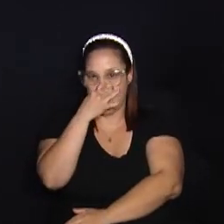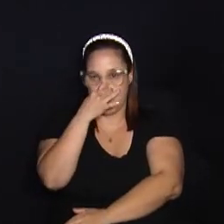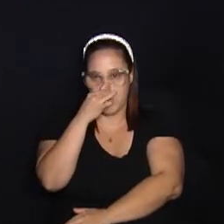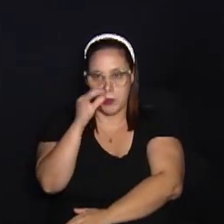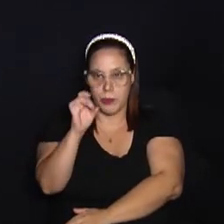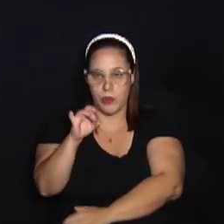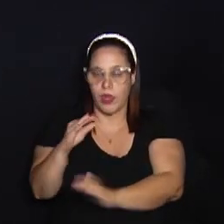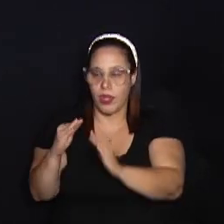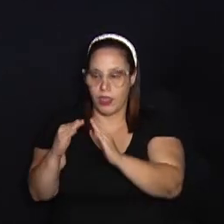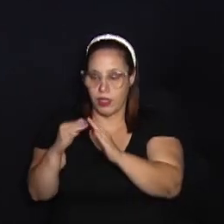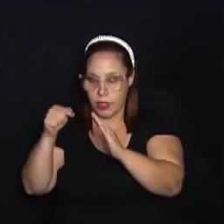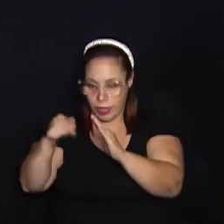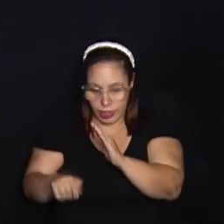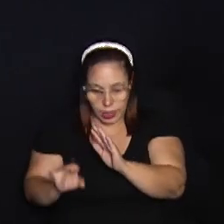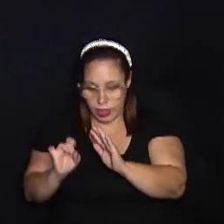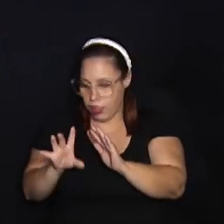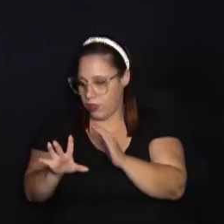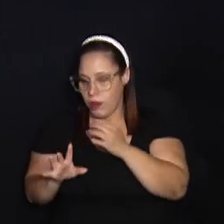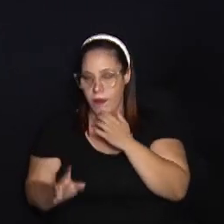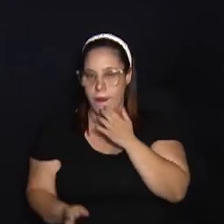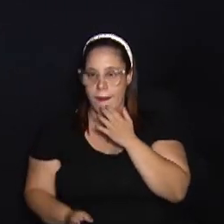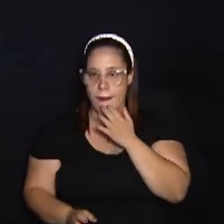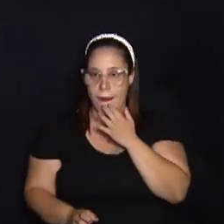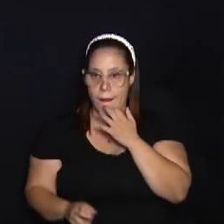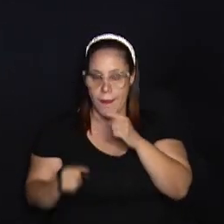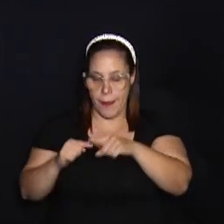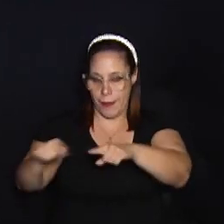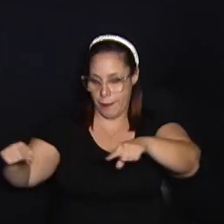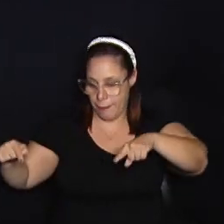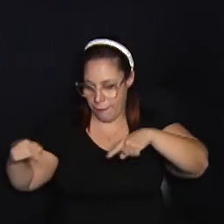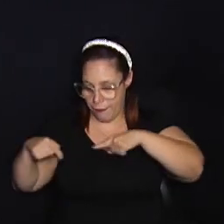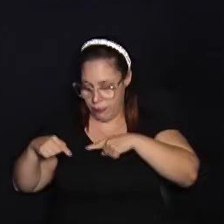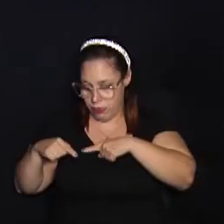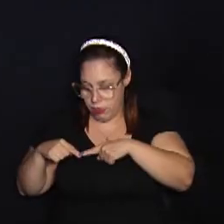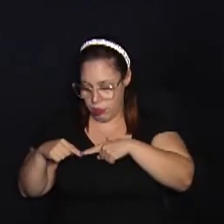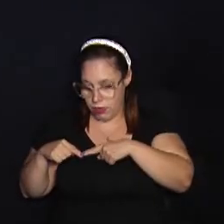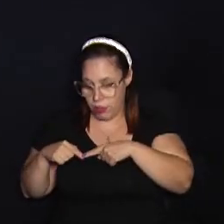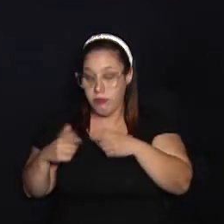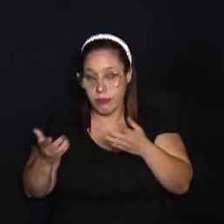composição não somente daquela casa em si, mas do território onde ela está